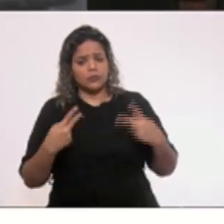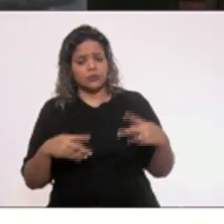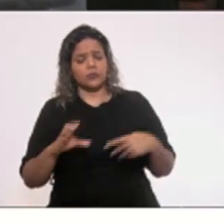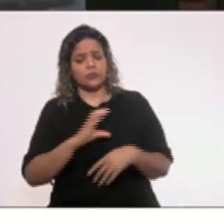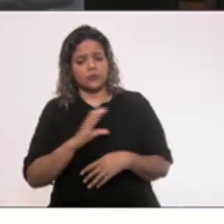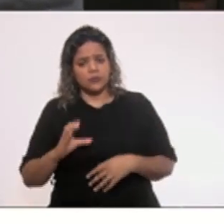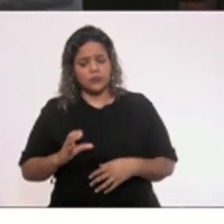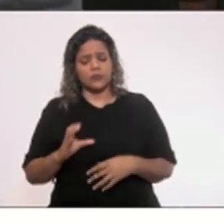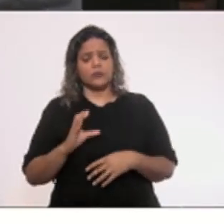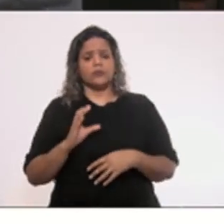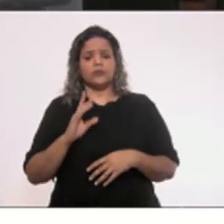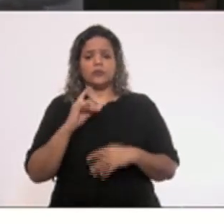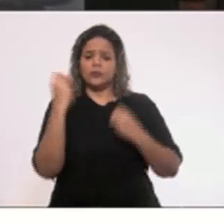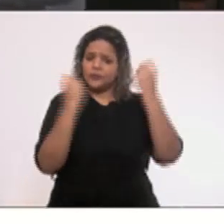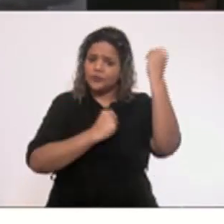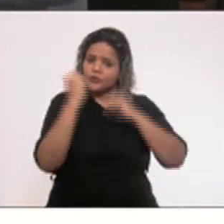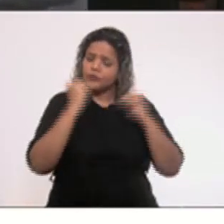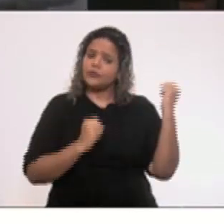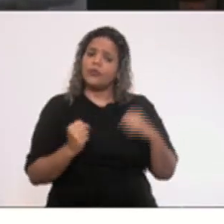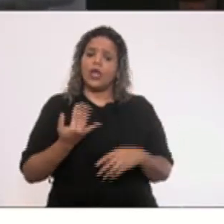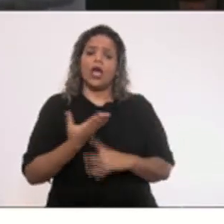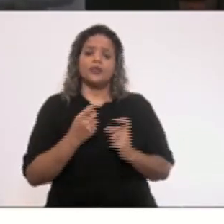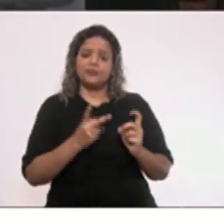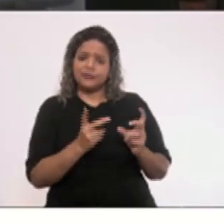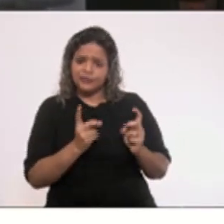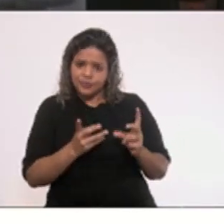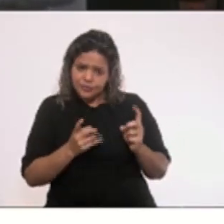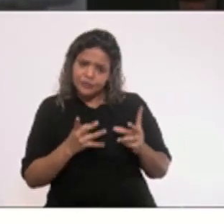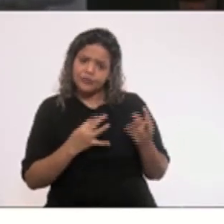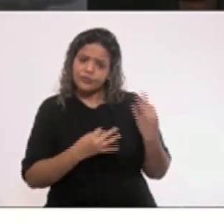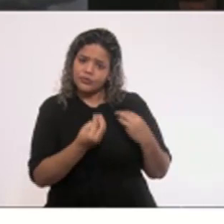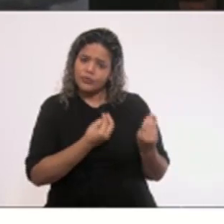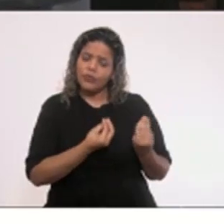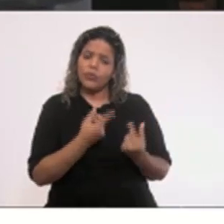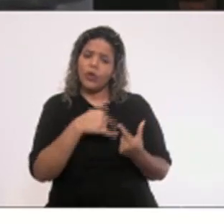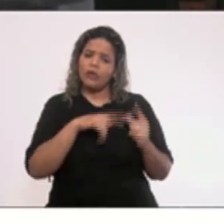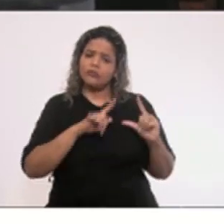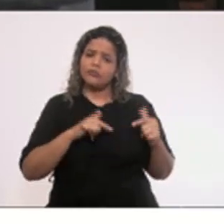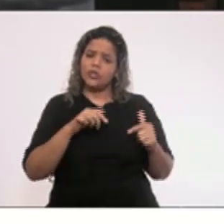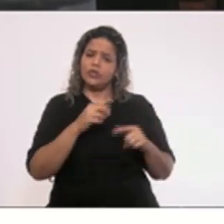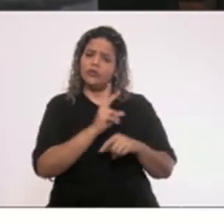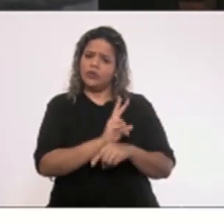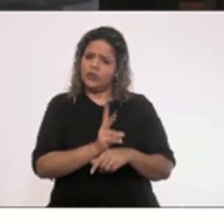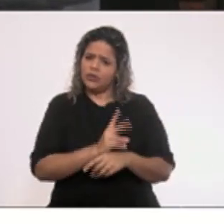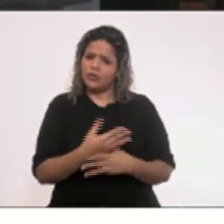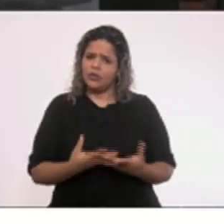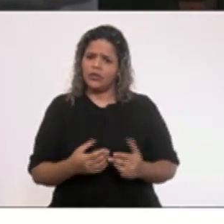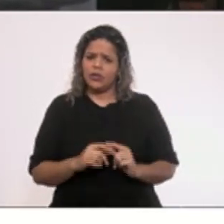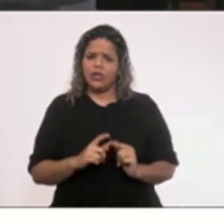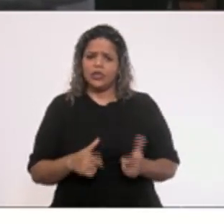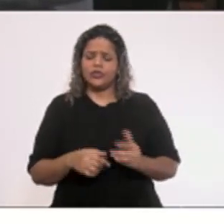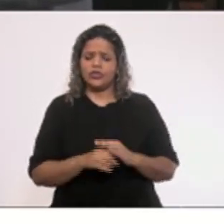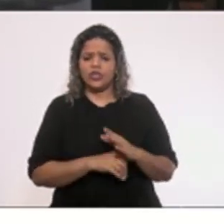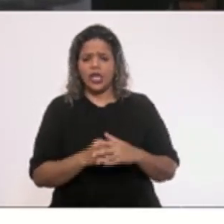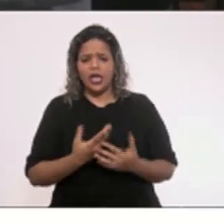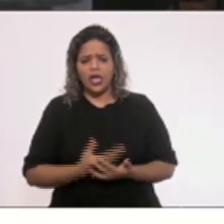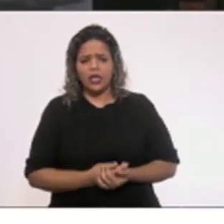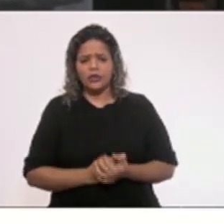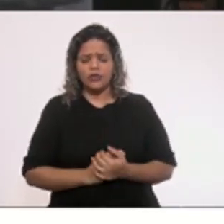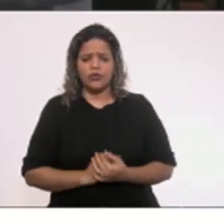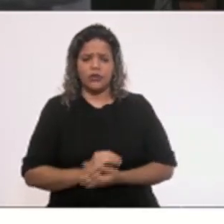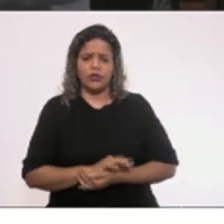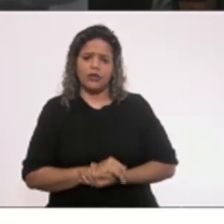Justiça, Economia, Indústria e Comércio, Assuntos Municipais e Desenvolvimento Regional, de Tributação, Controle da Arrecadação Estadual, Fiscalização dos Tributos Estaduais, de Orçamento, Finanças, Fiscalização Financeira